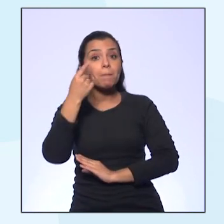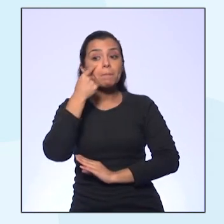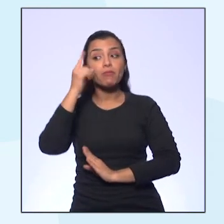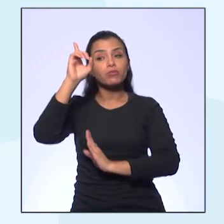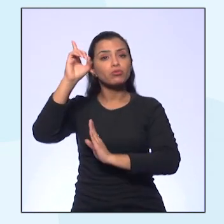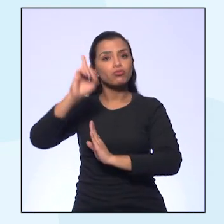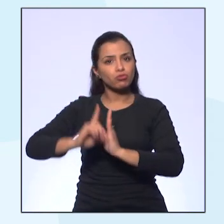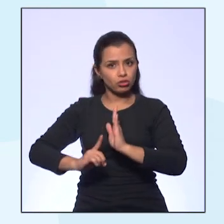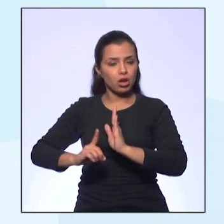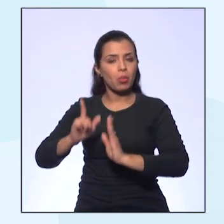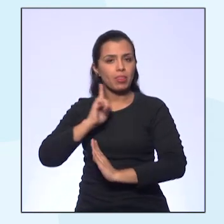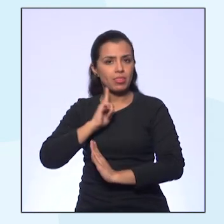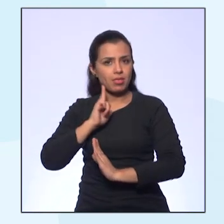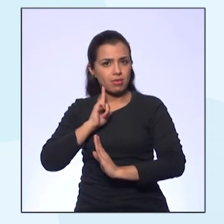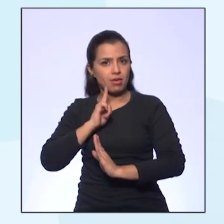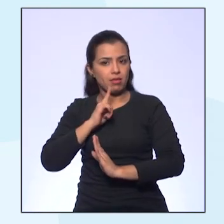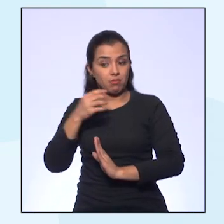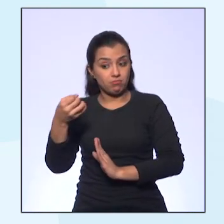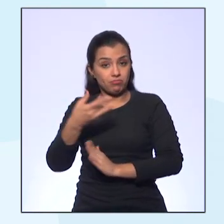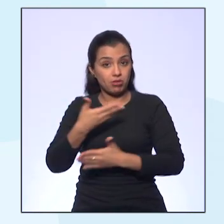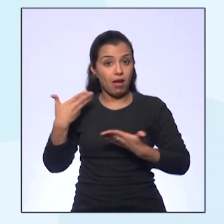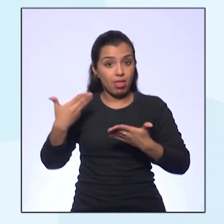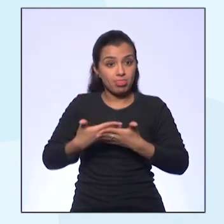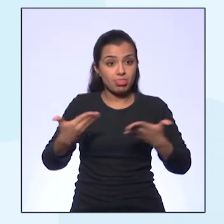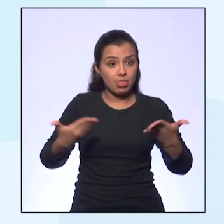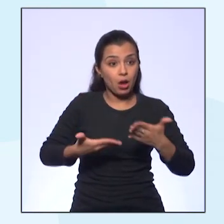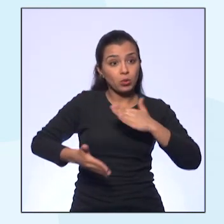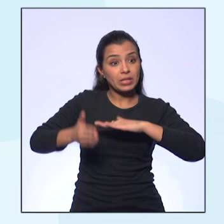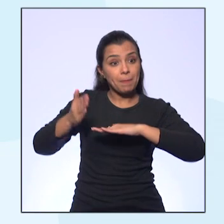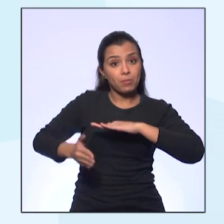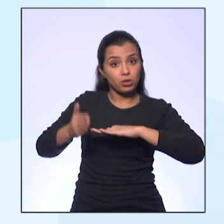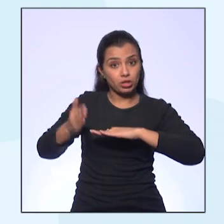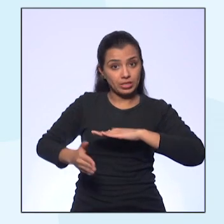humanos atualizáveis na